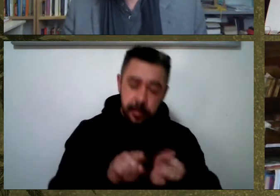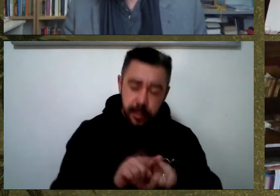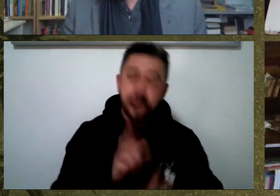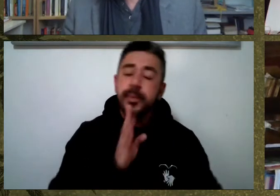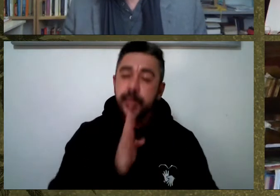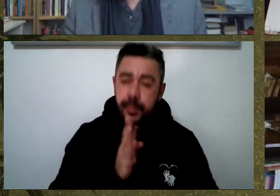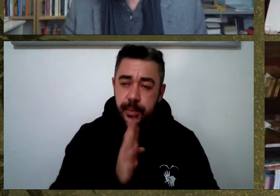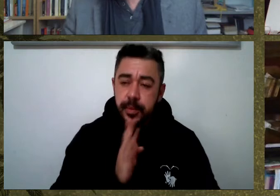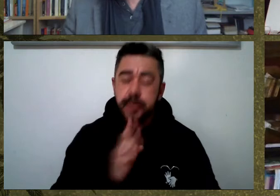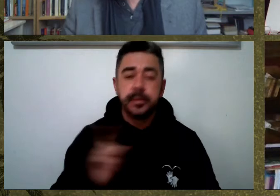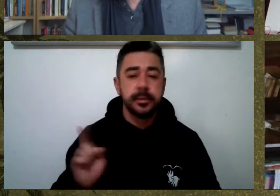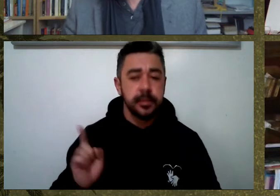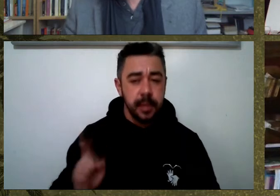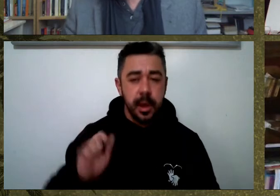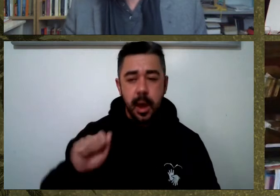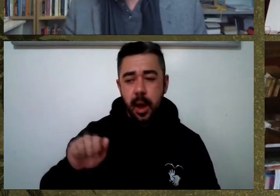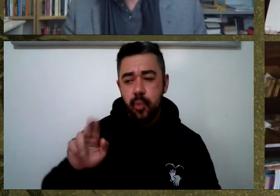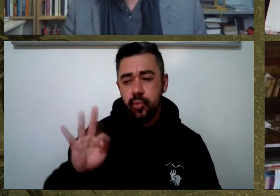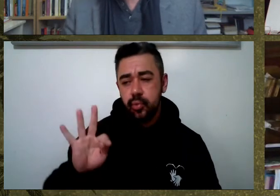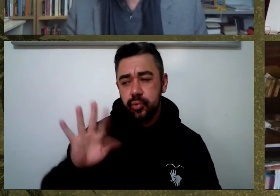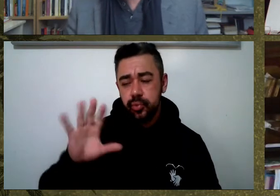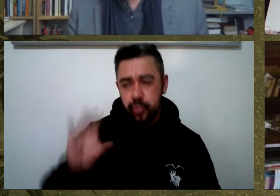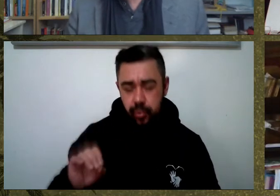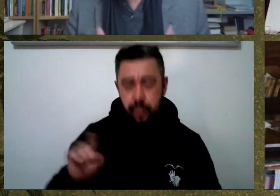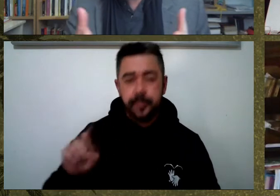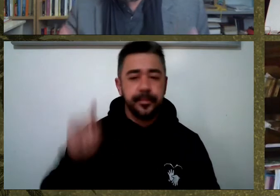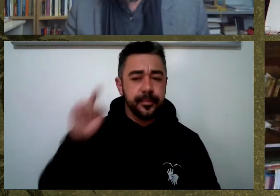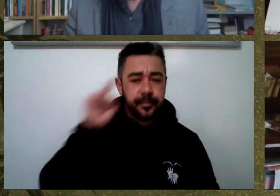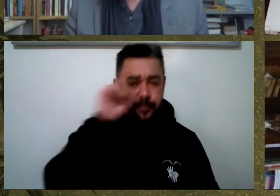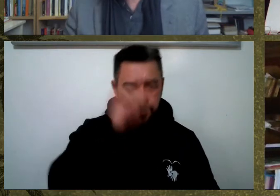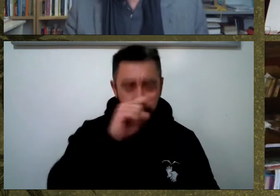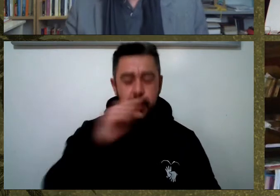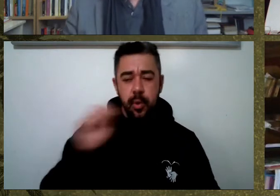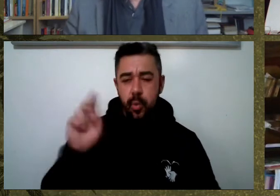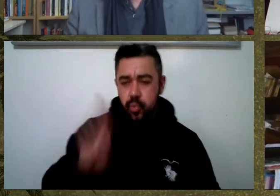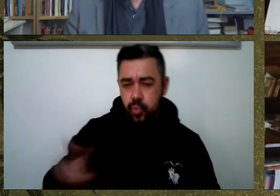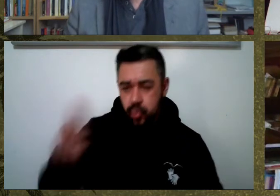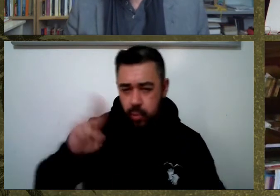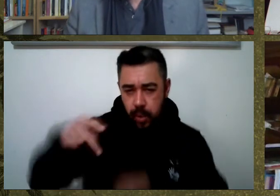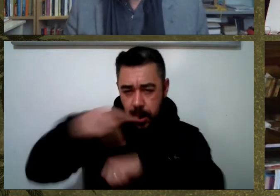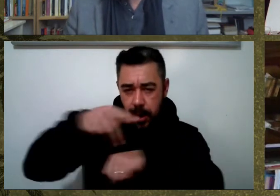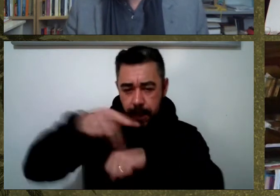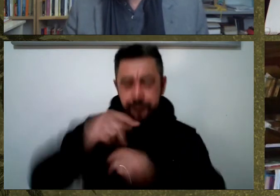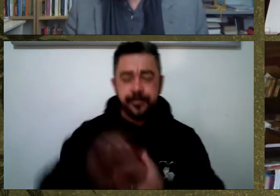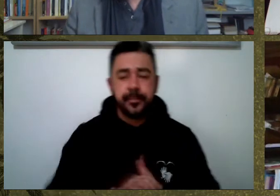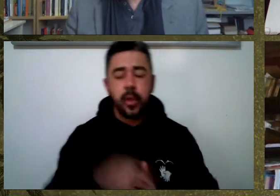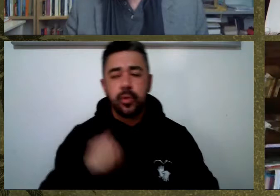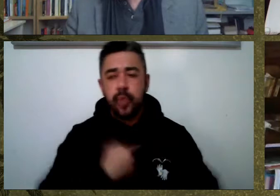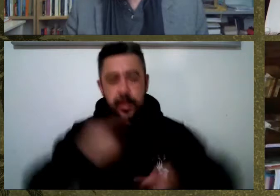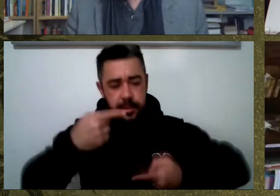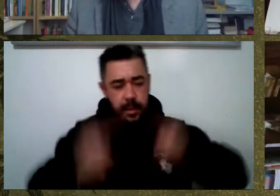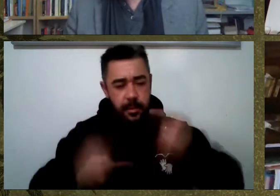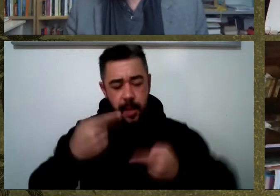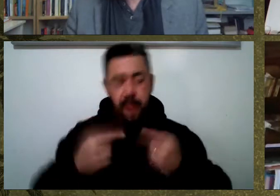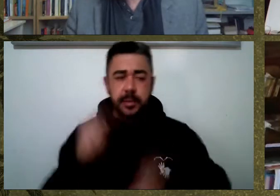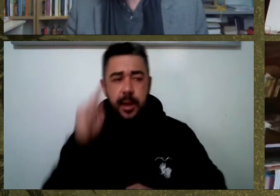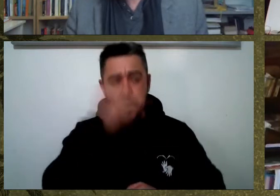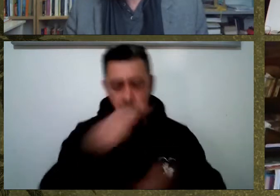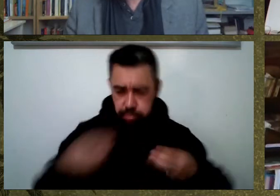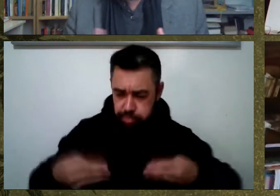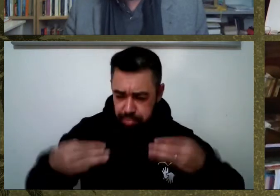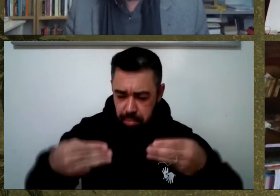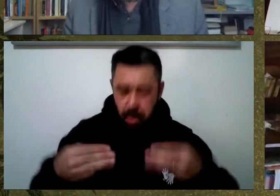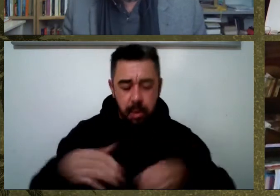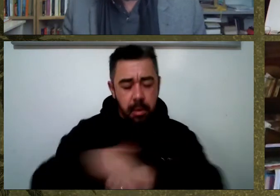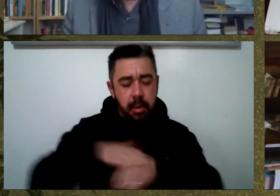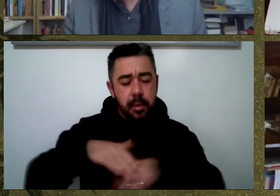Montevidéu. Augusto foi num debate no Senado do Uruguai para discutir a política